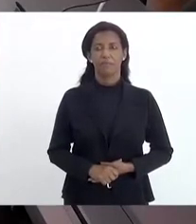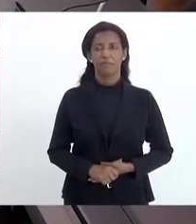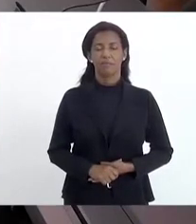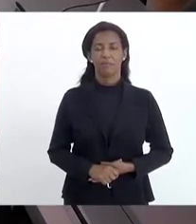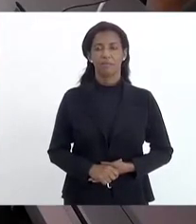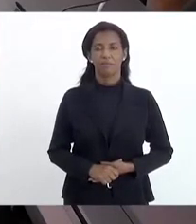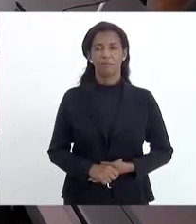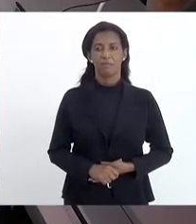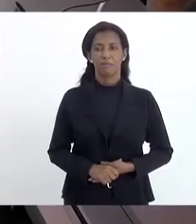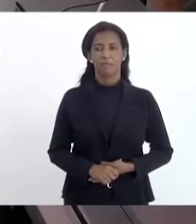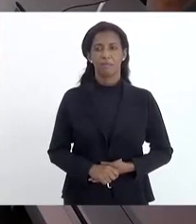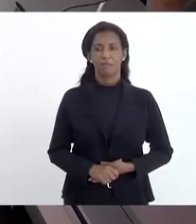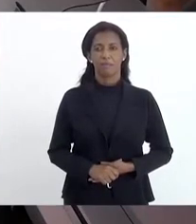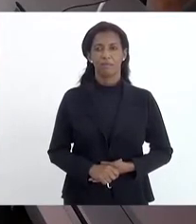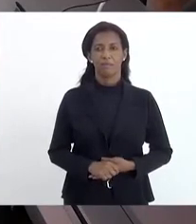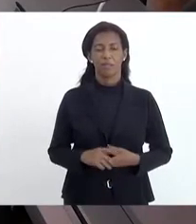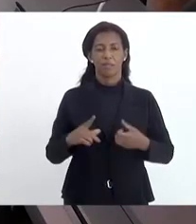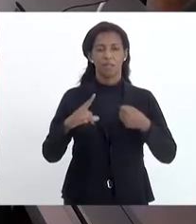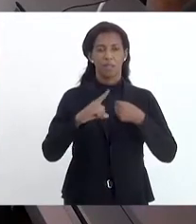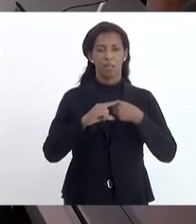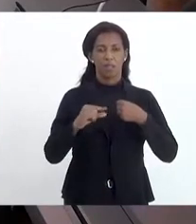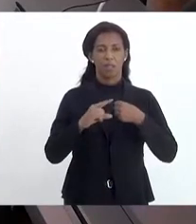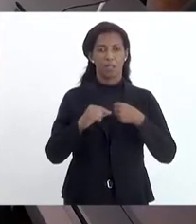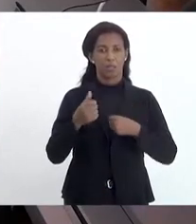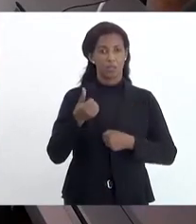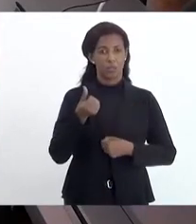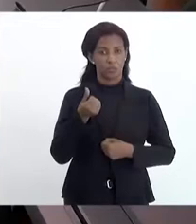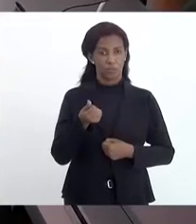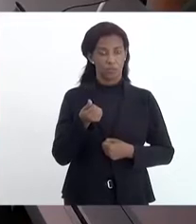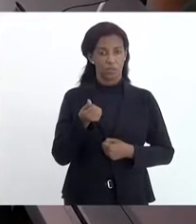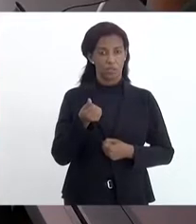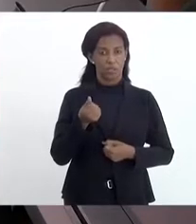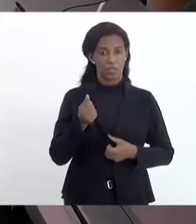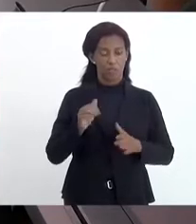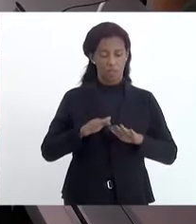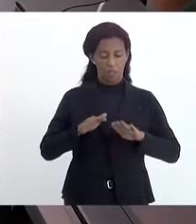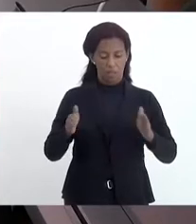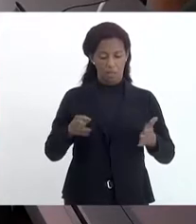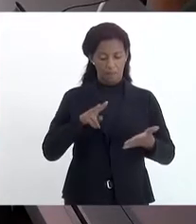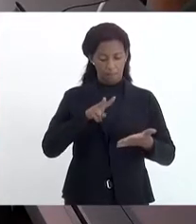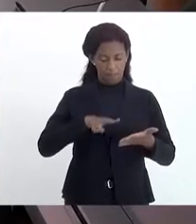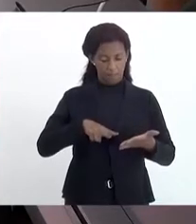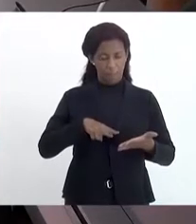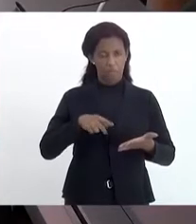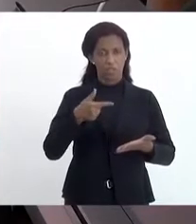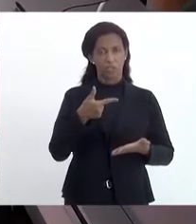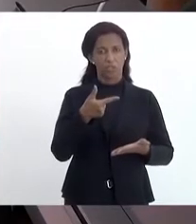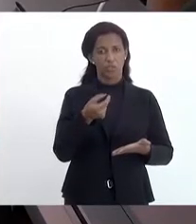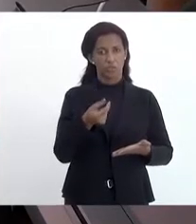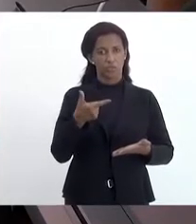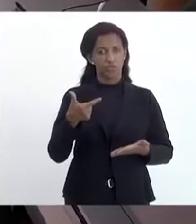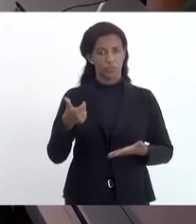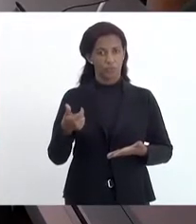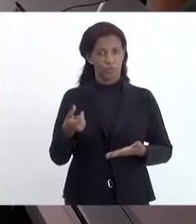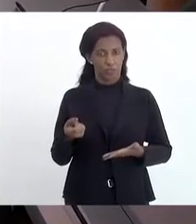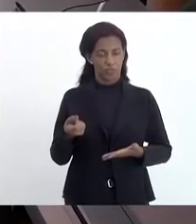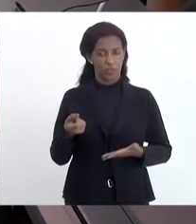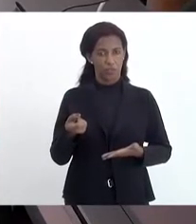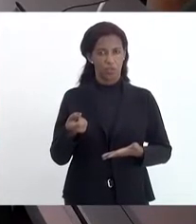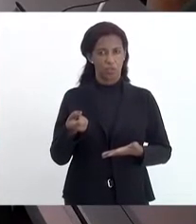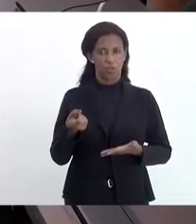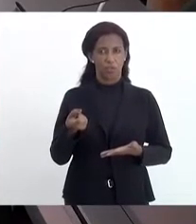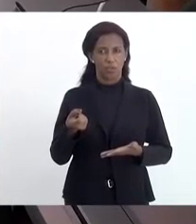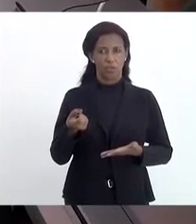Bom dia. Nos termos do artigo 6º do ato da mesa diretora, número 651/2020, combinado